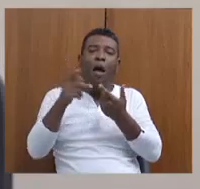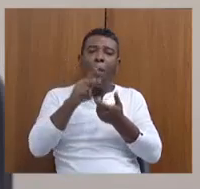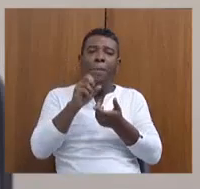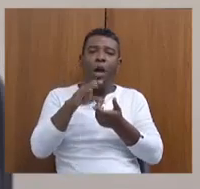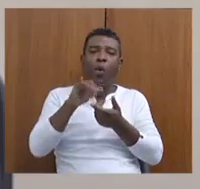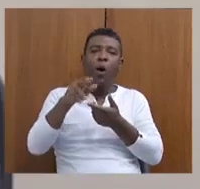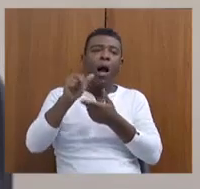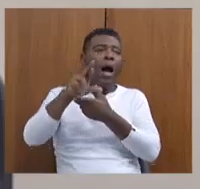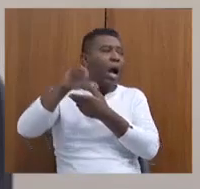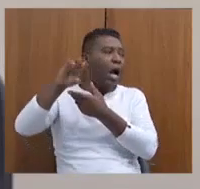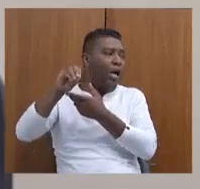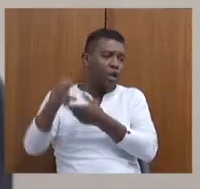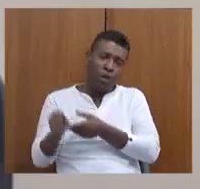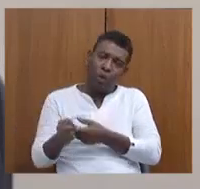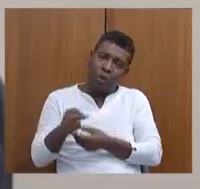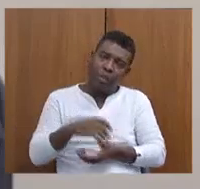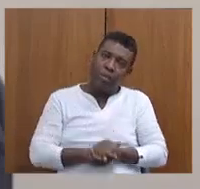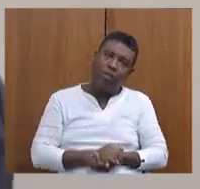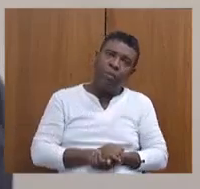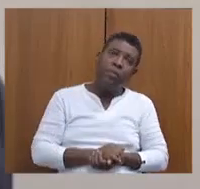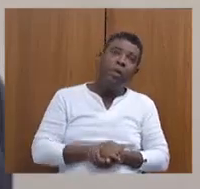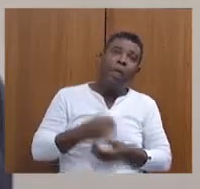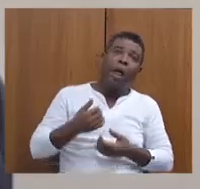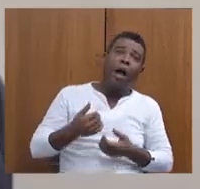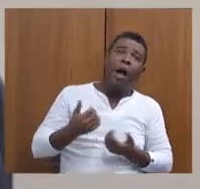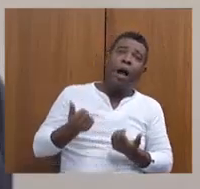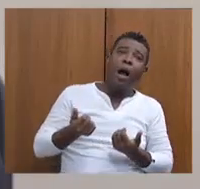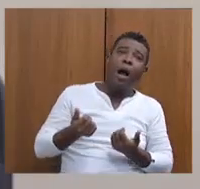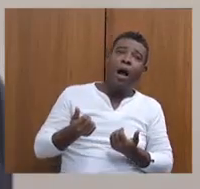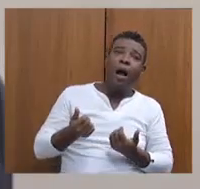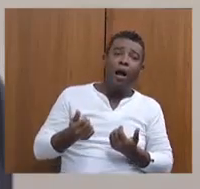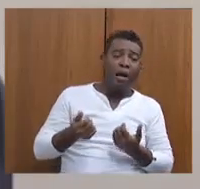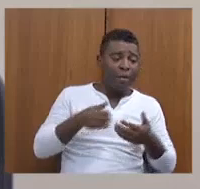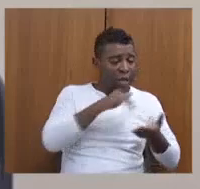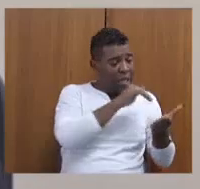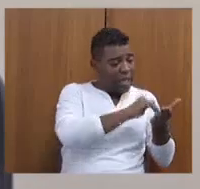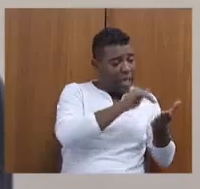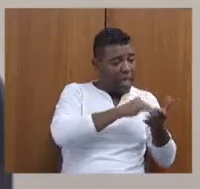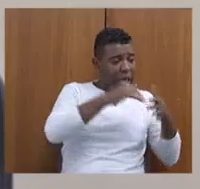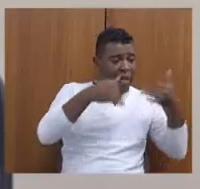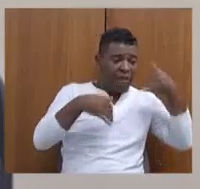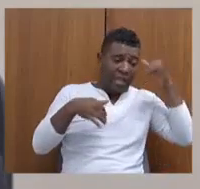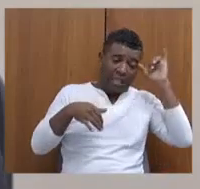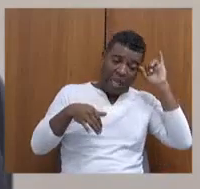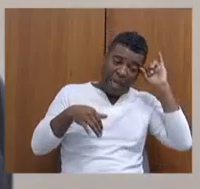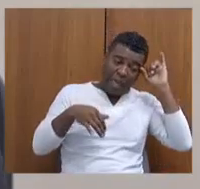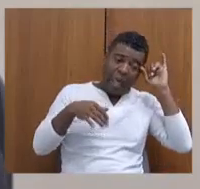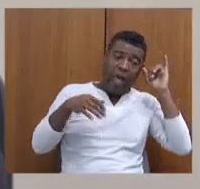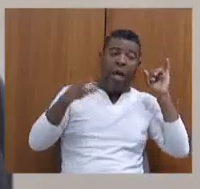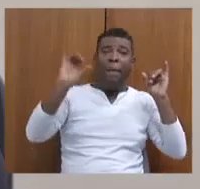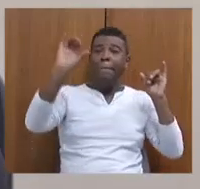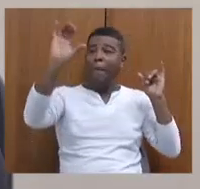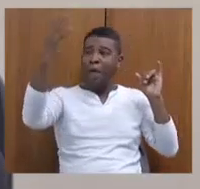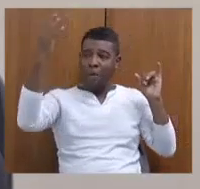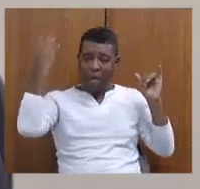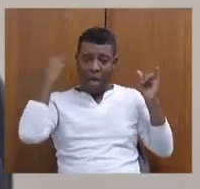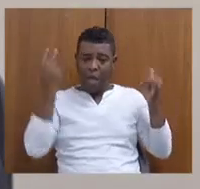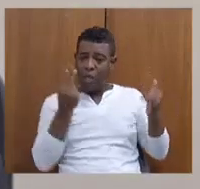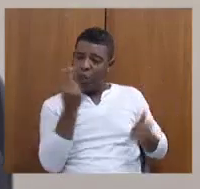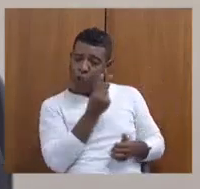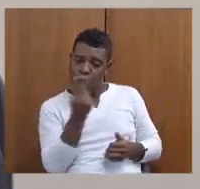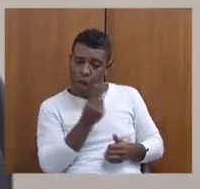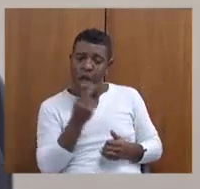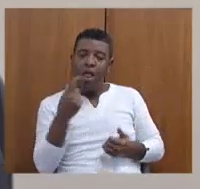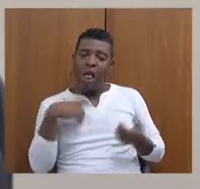é a fazendo o meio ambiente tem sido grandes parceiros não chegaríamos a 350 bilhões de